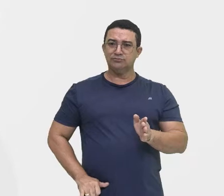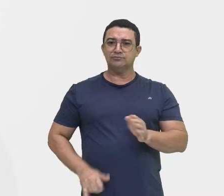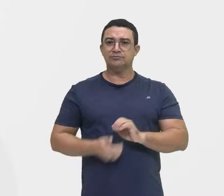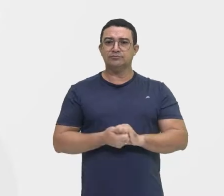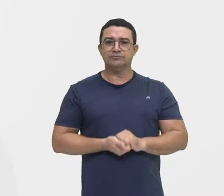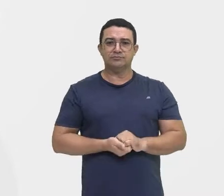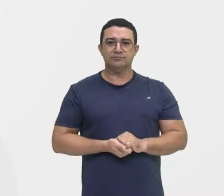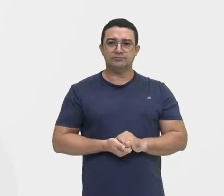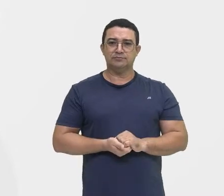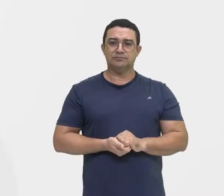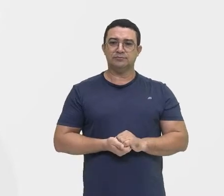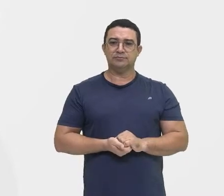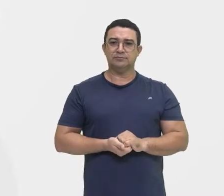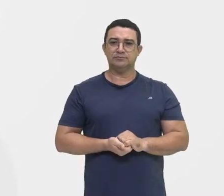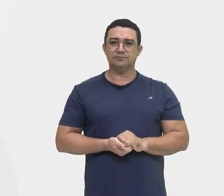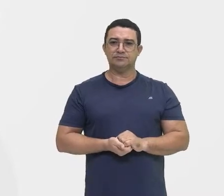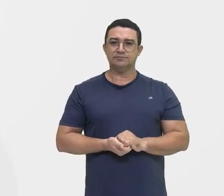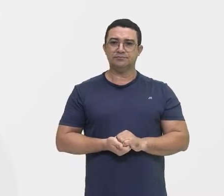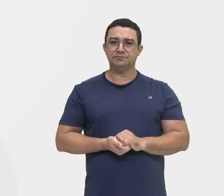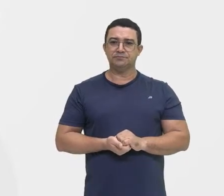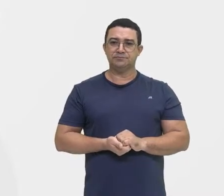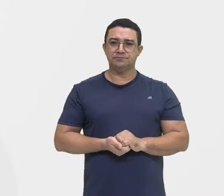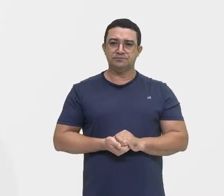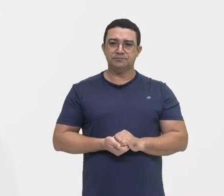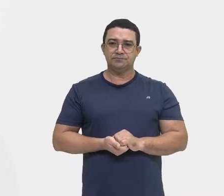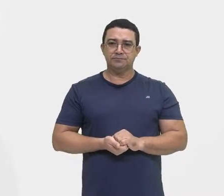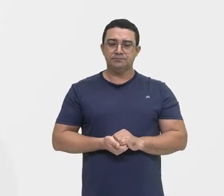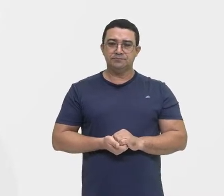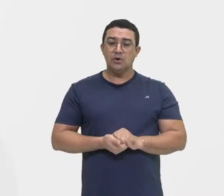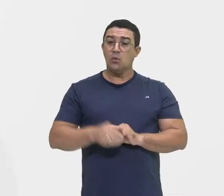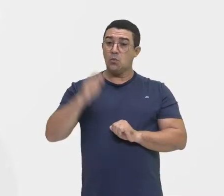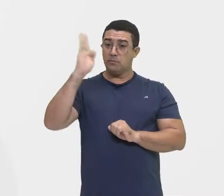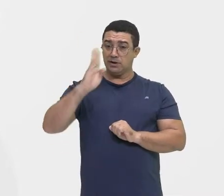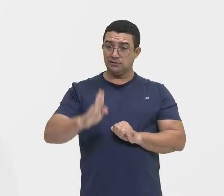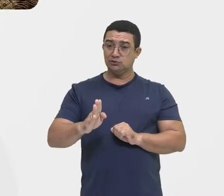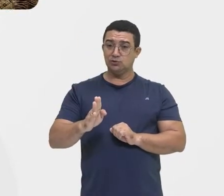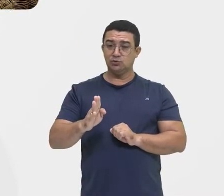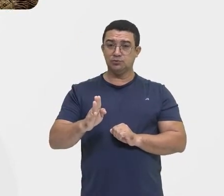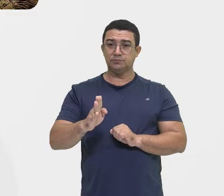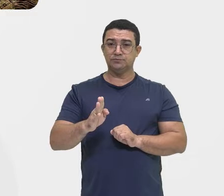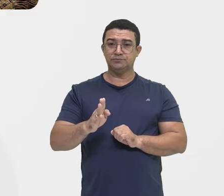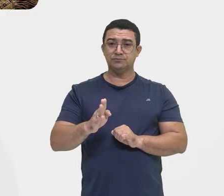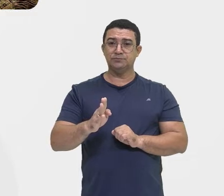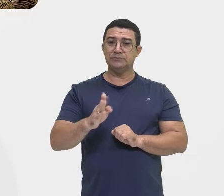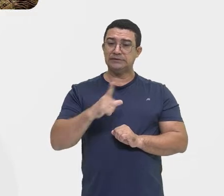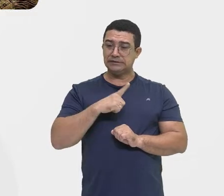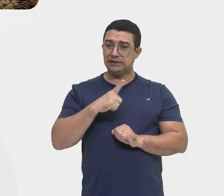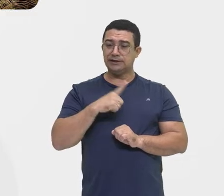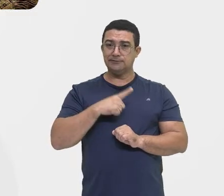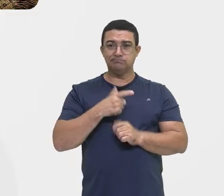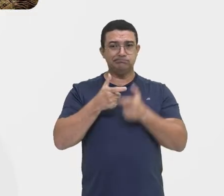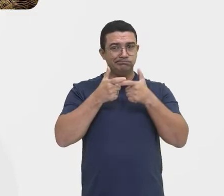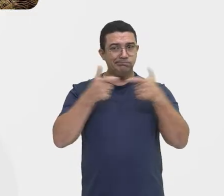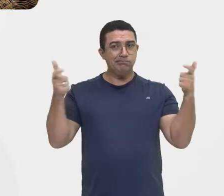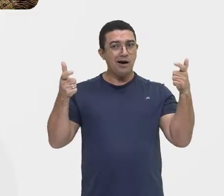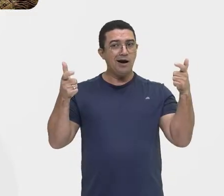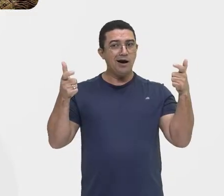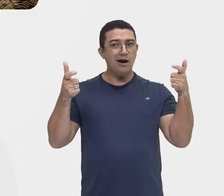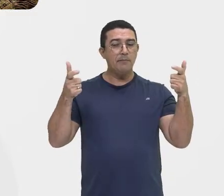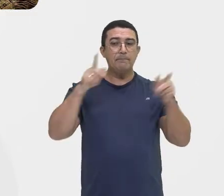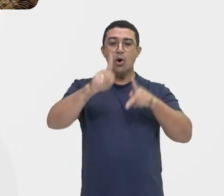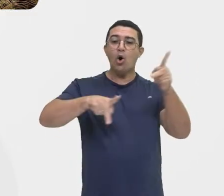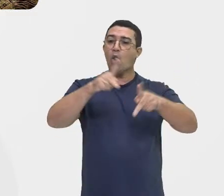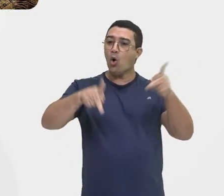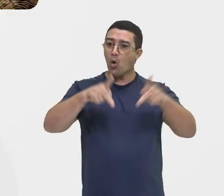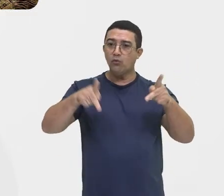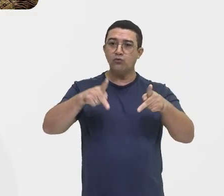Salvador e Rio de Janeiro uma de suas mais ricas expressões. O Brasil tem a maior população de origem africana